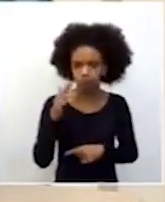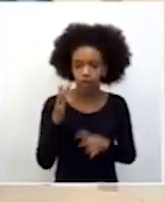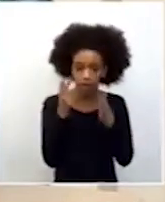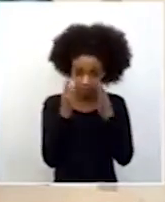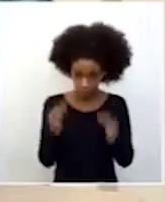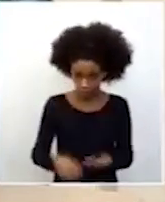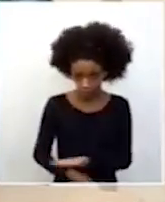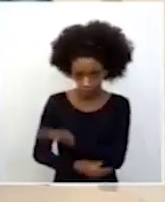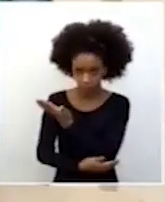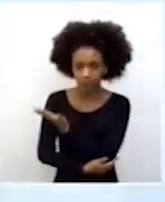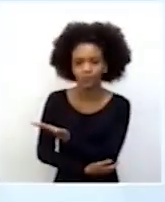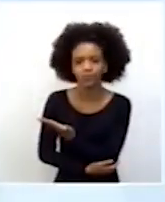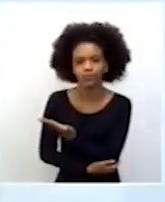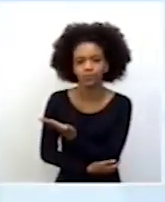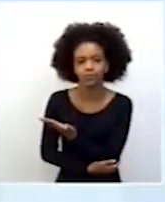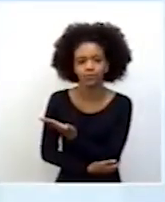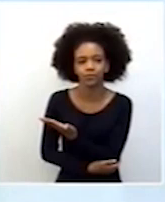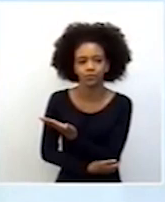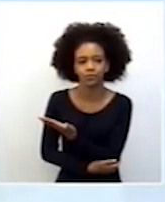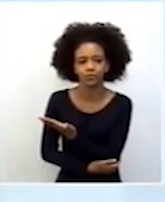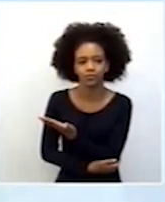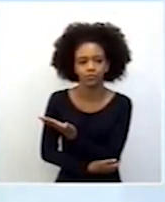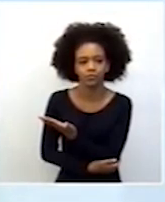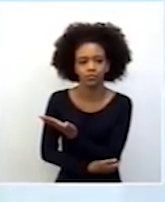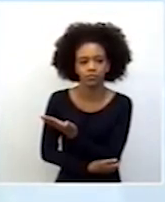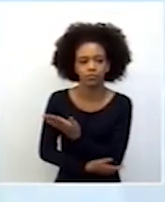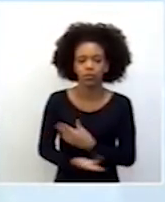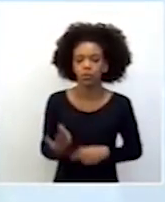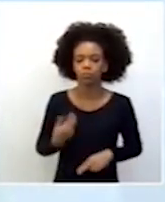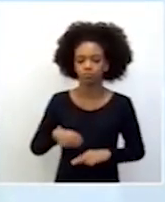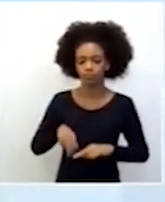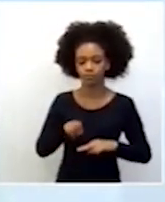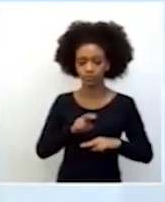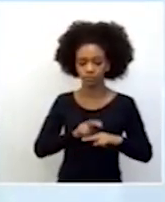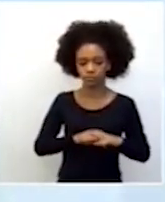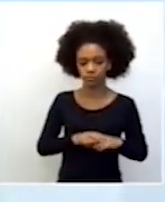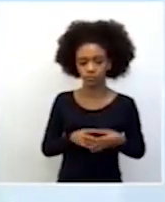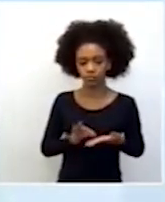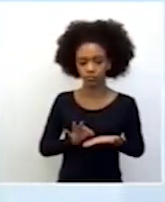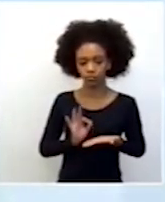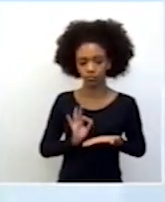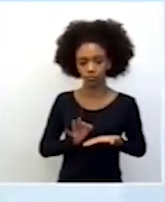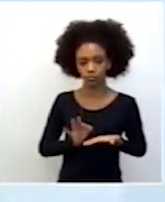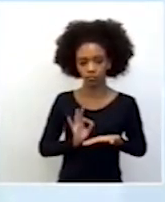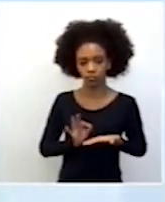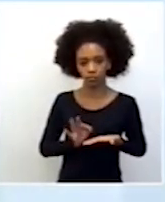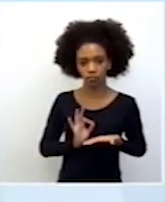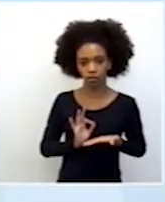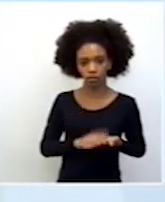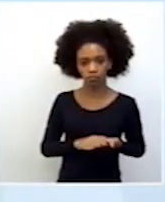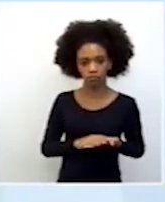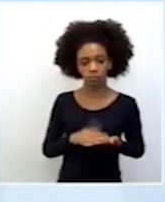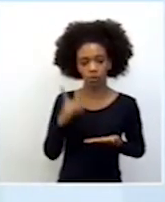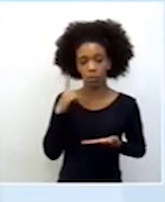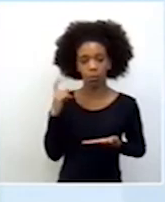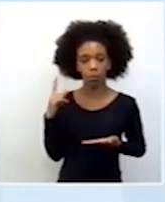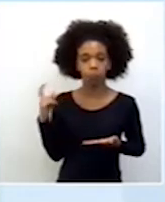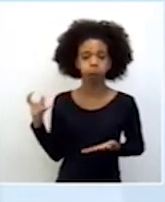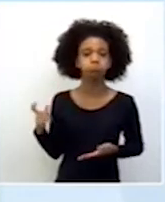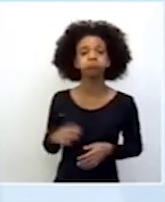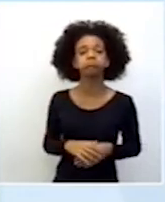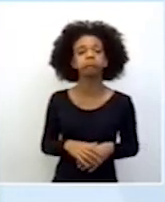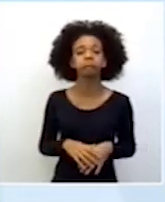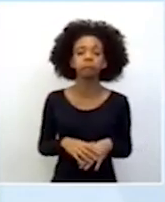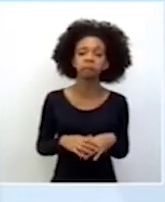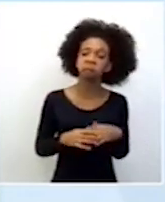nessa charge. Olha o que a gente tem aí, um homem sentado numa poltrona e ele está ouvindo um som bem